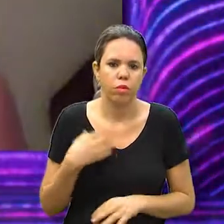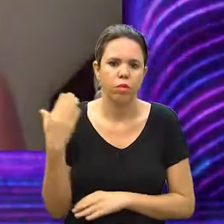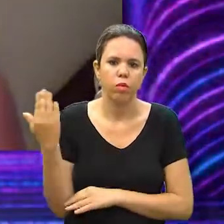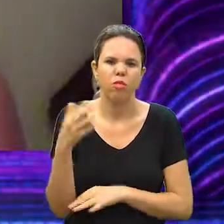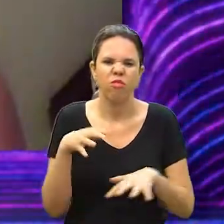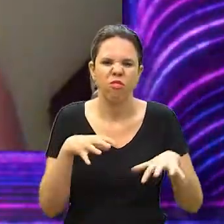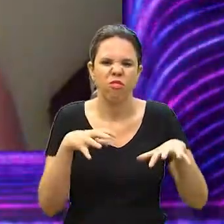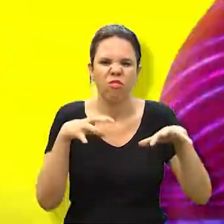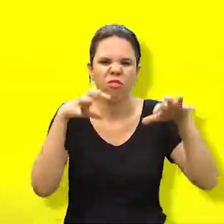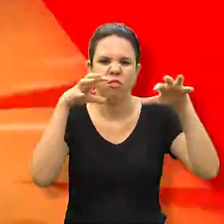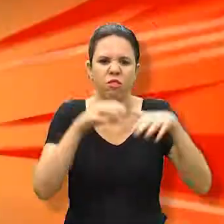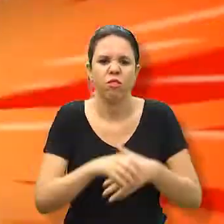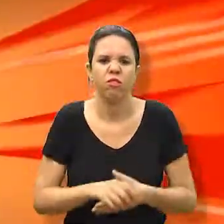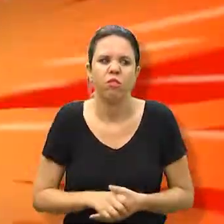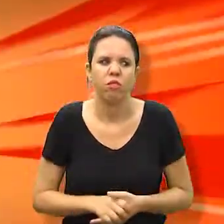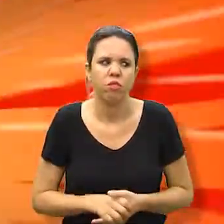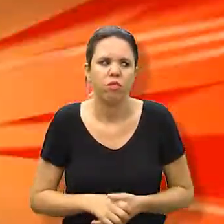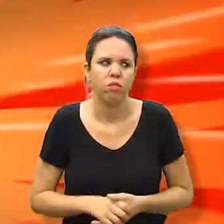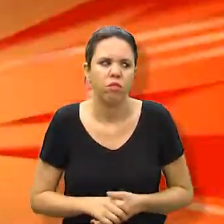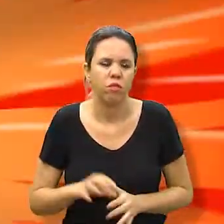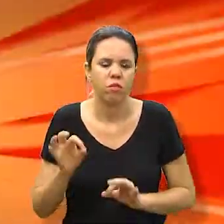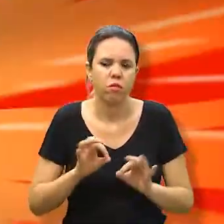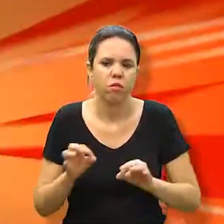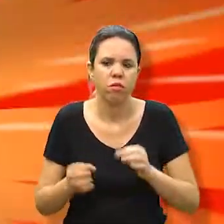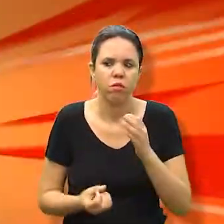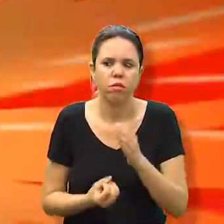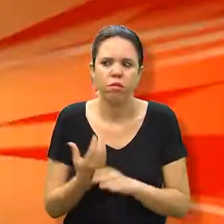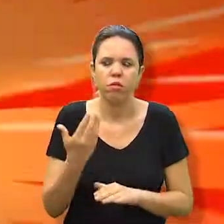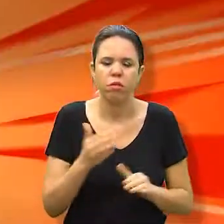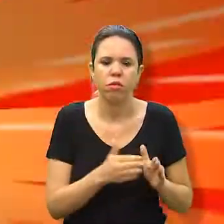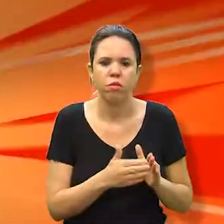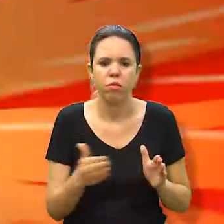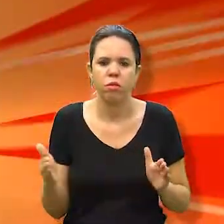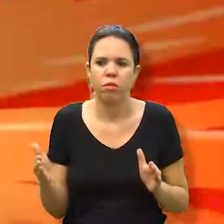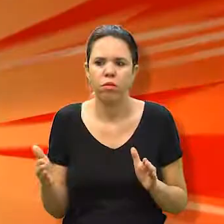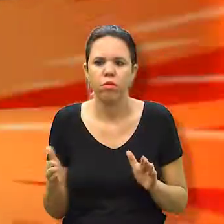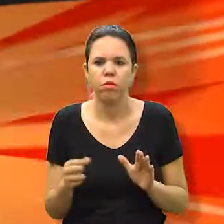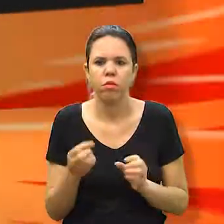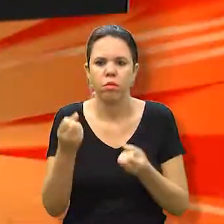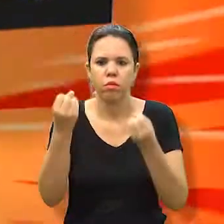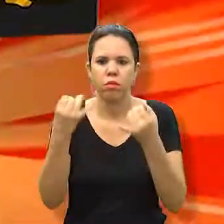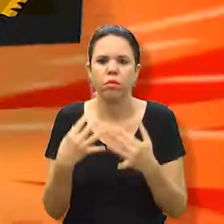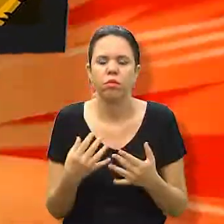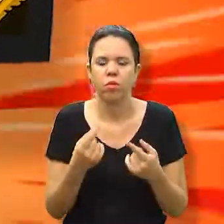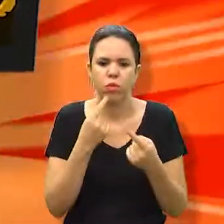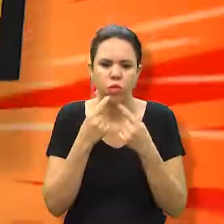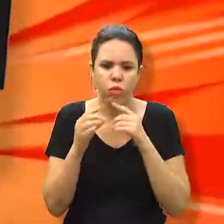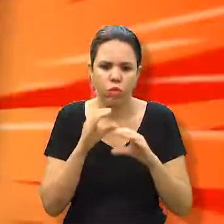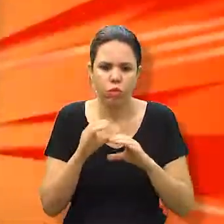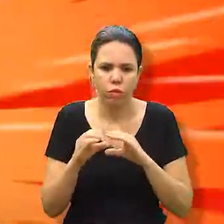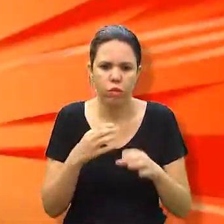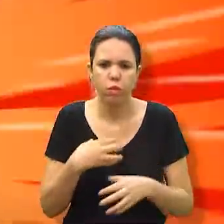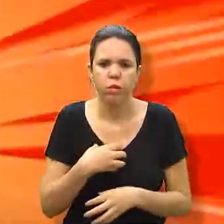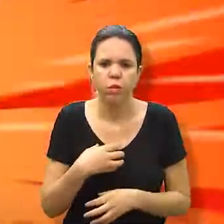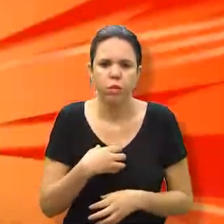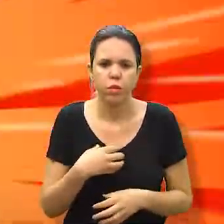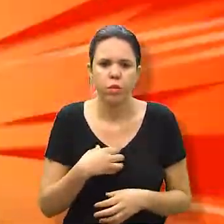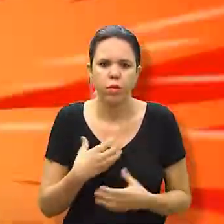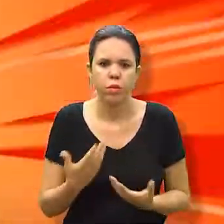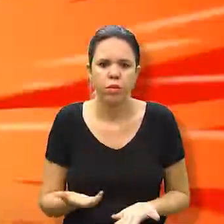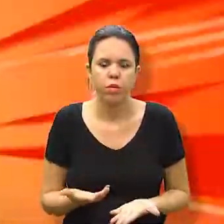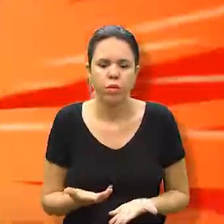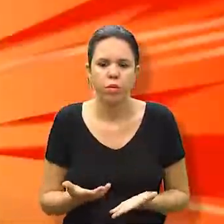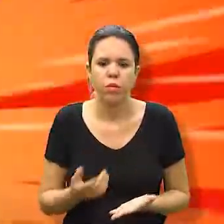de horror, né? É aquilo que é construído através das descrições, dos diálogos, do sentimento